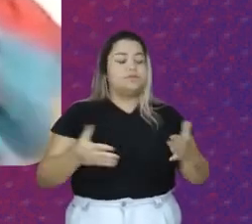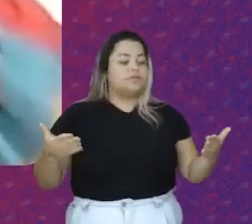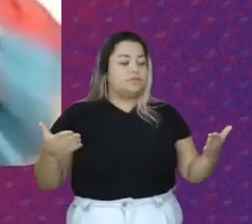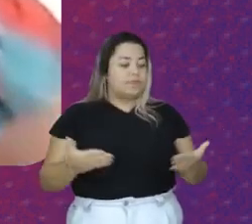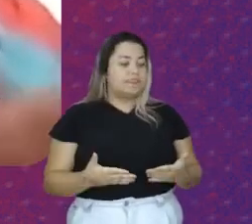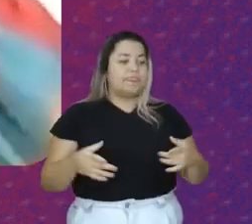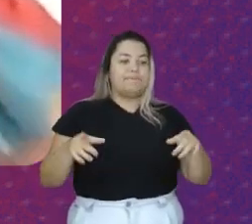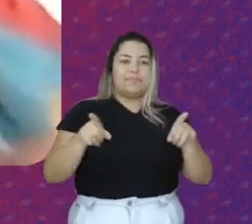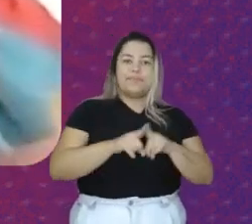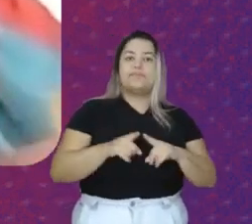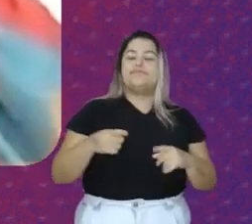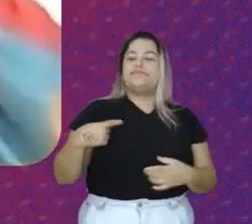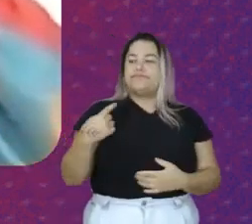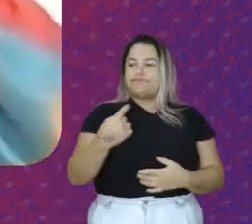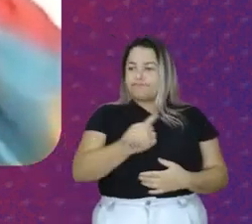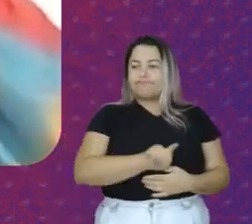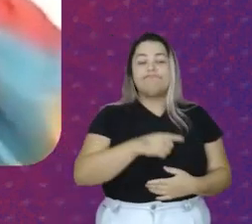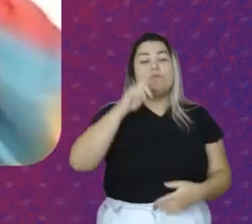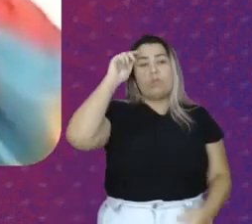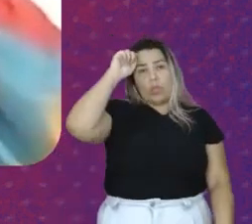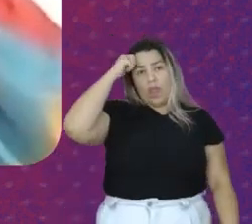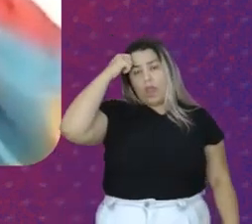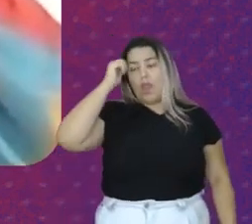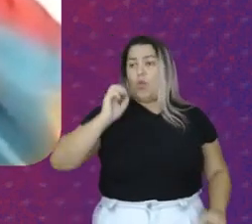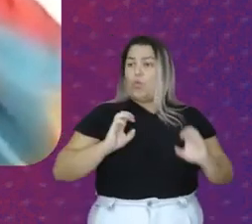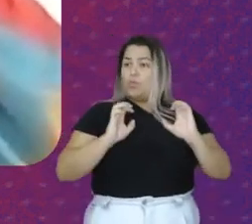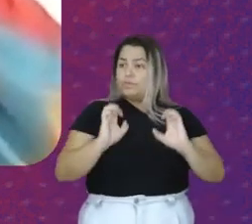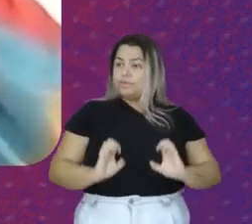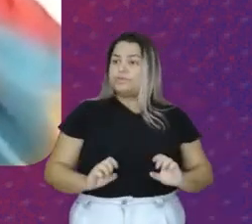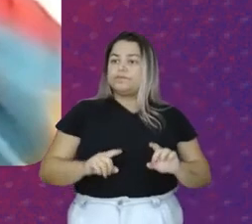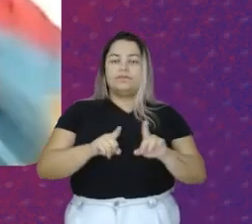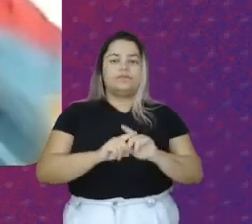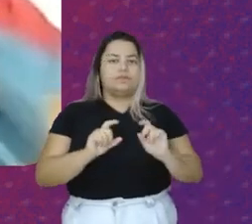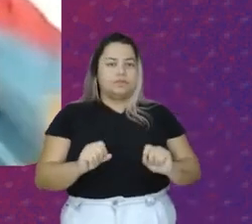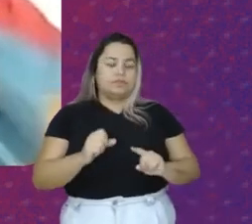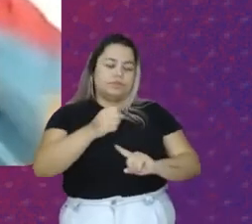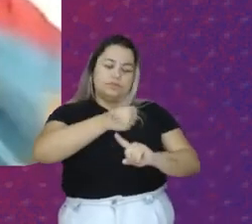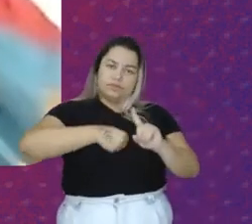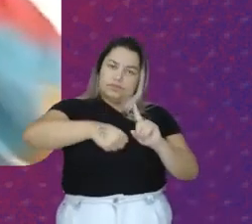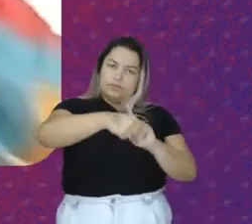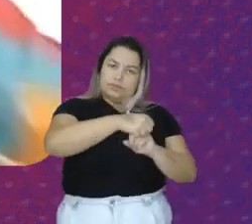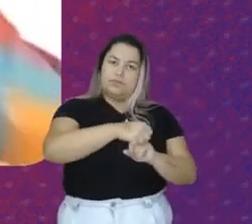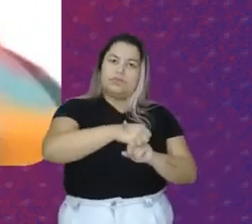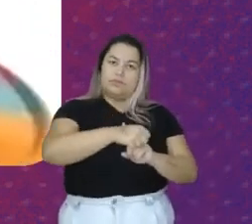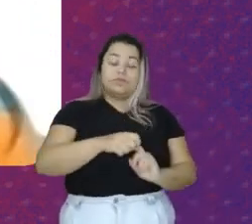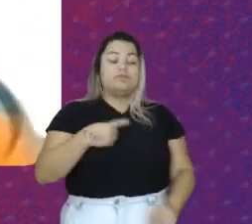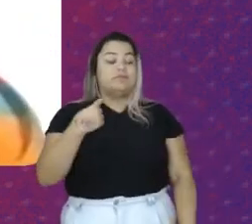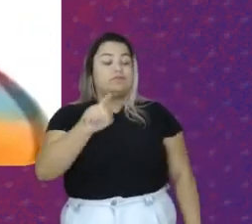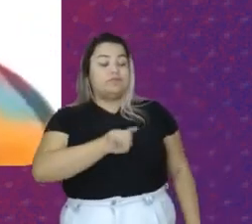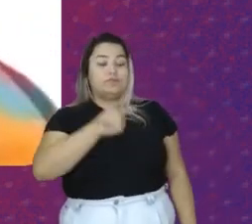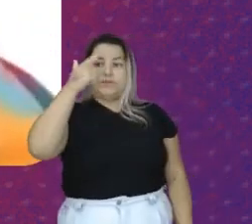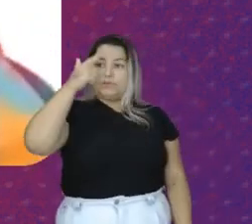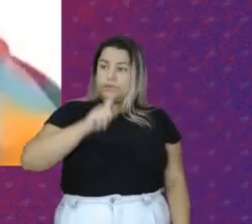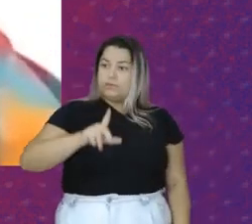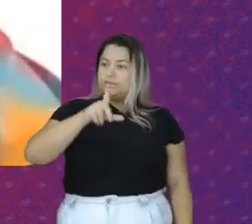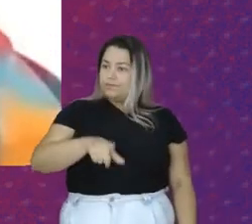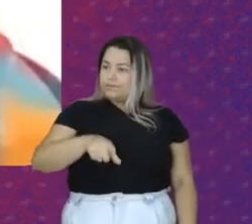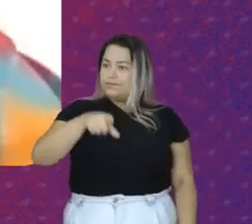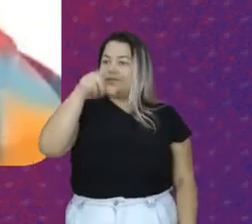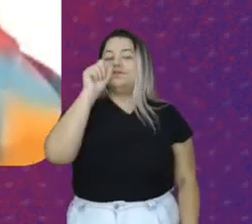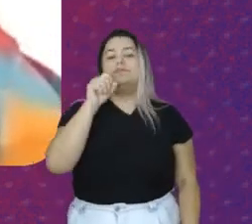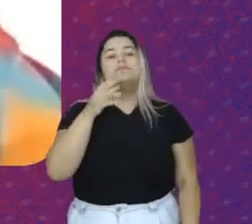revisão, e nós não resolvemos o racismo estrutural e estruturante da nossa sociedade. Nós conseguimos eleger